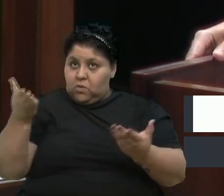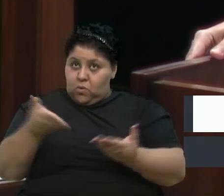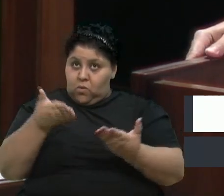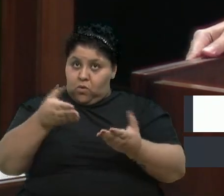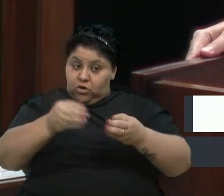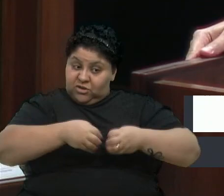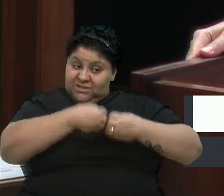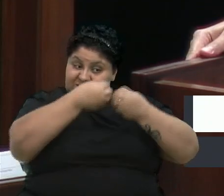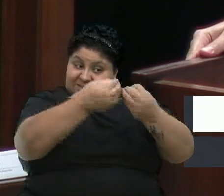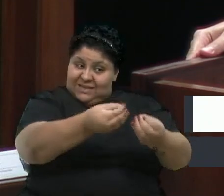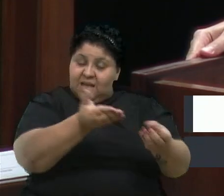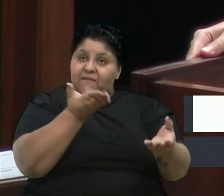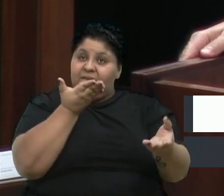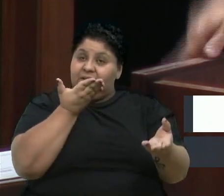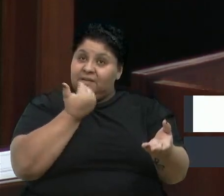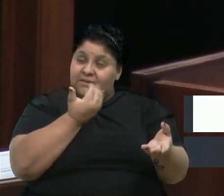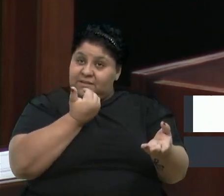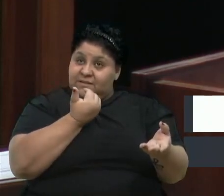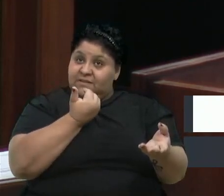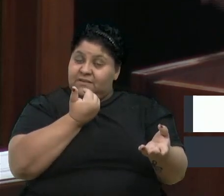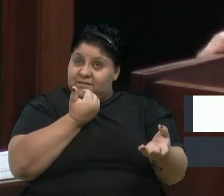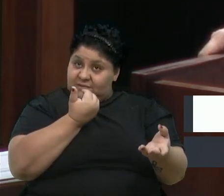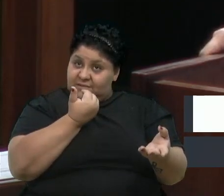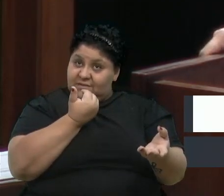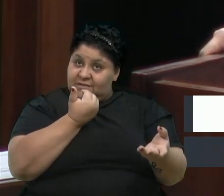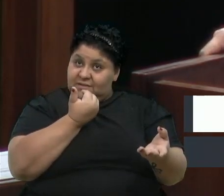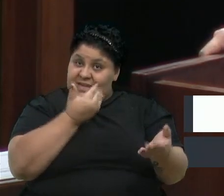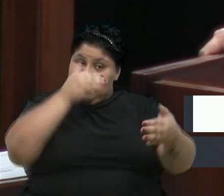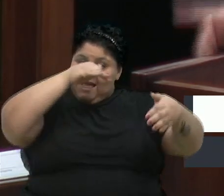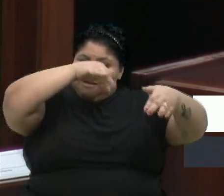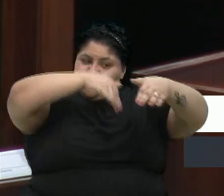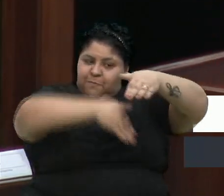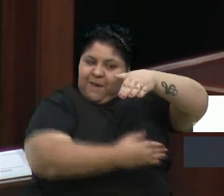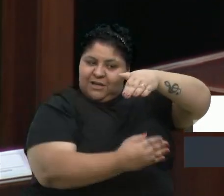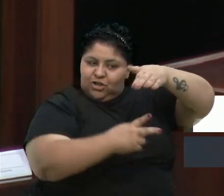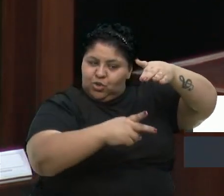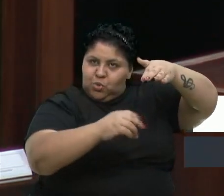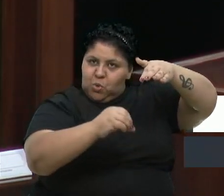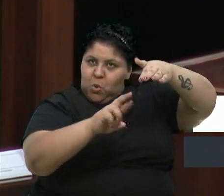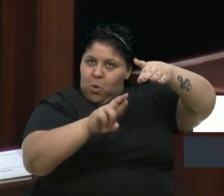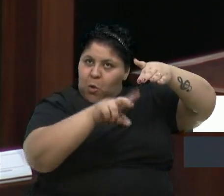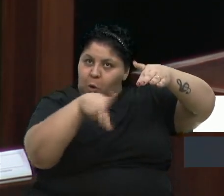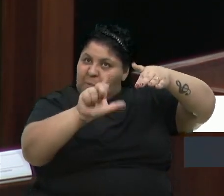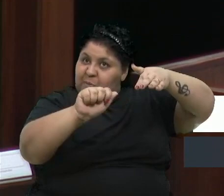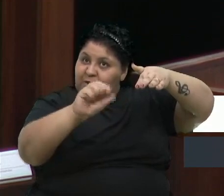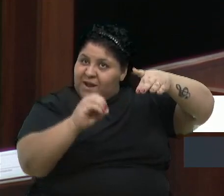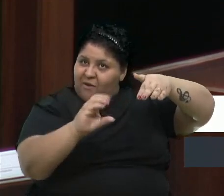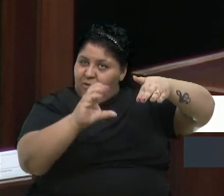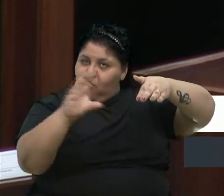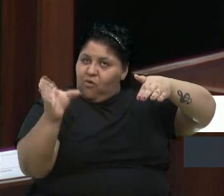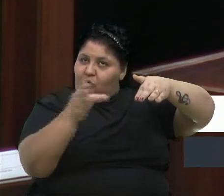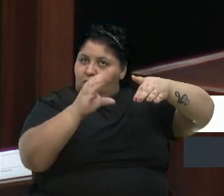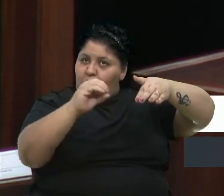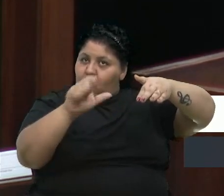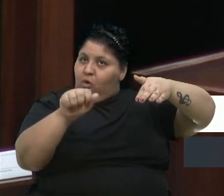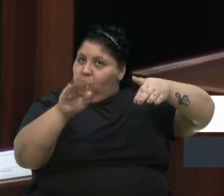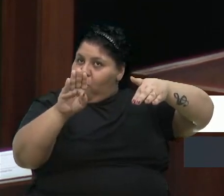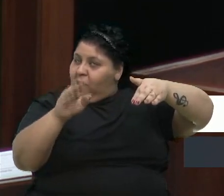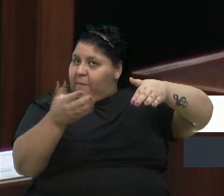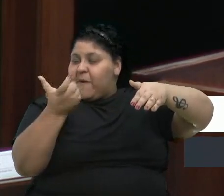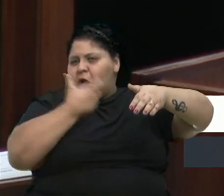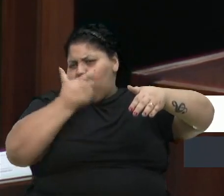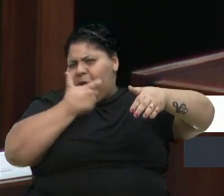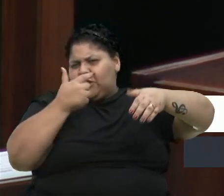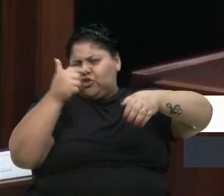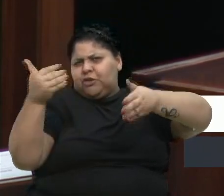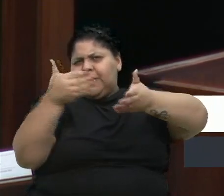essas alimentações são no porão da OAB. E o problema não é a OAB, porque até bem pouco tempo a OAB estava